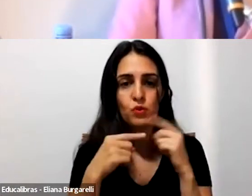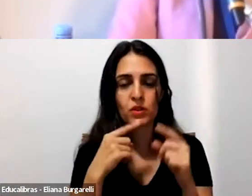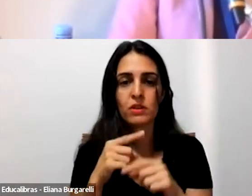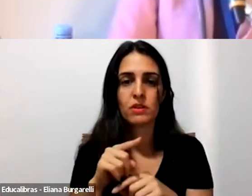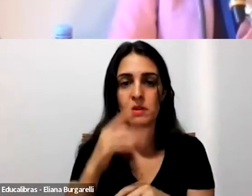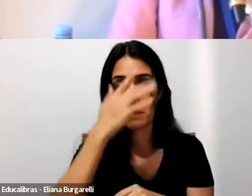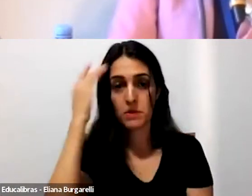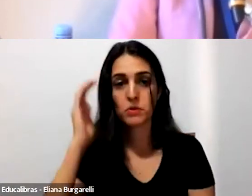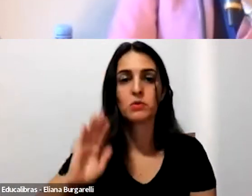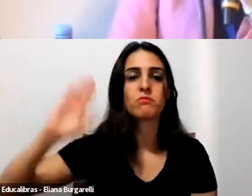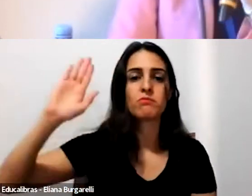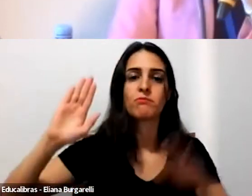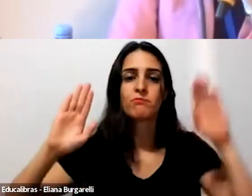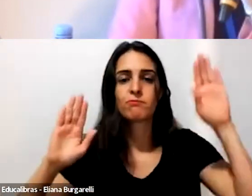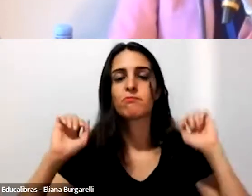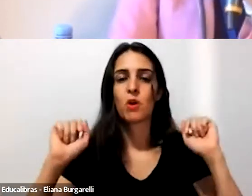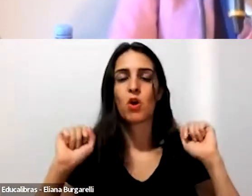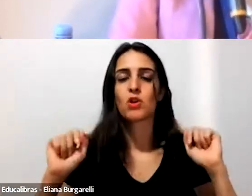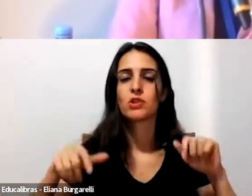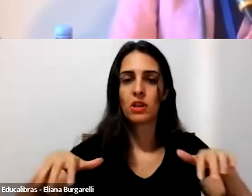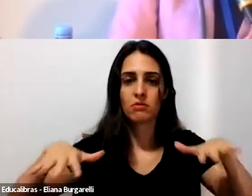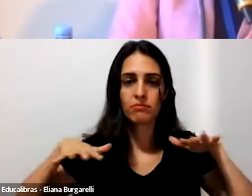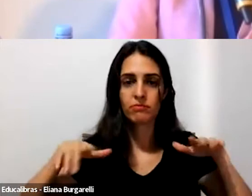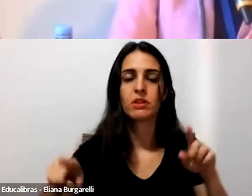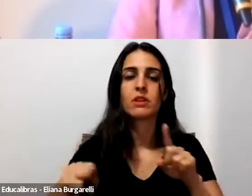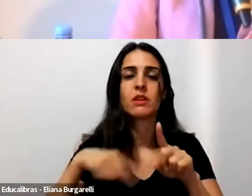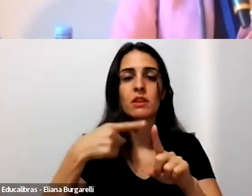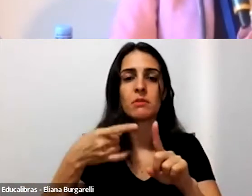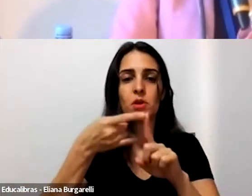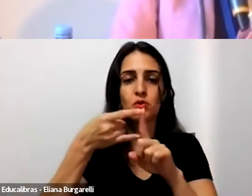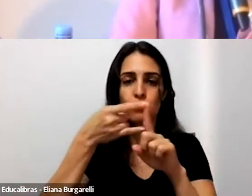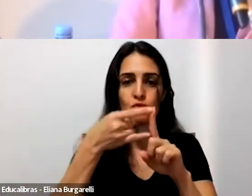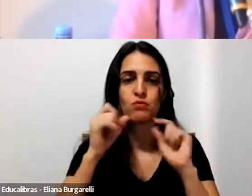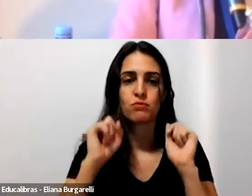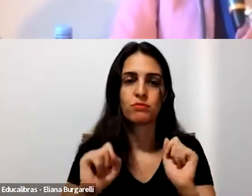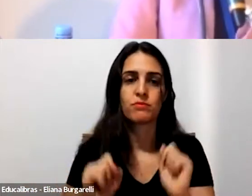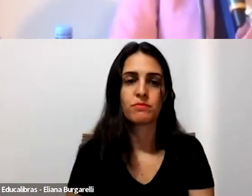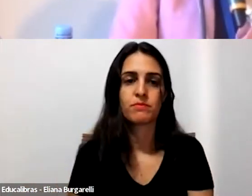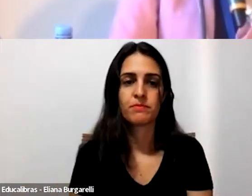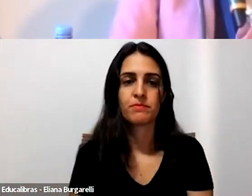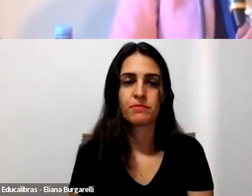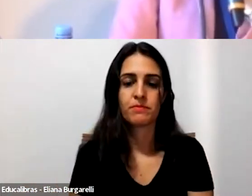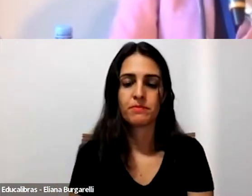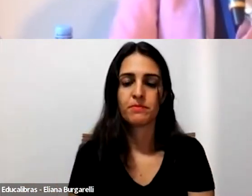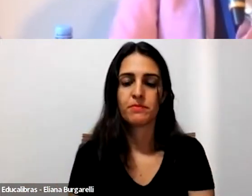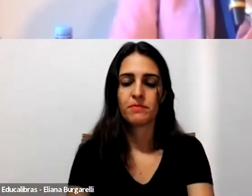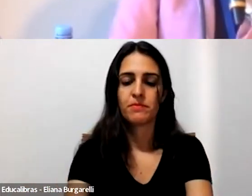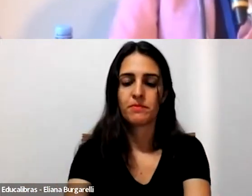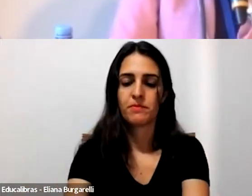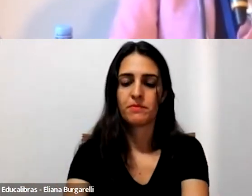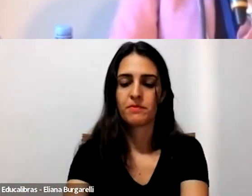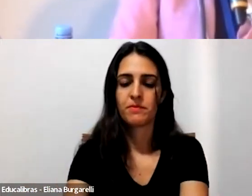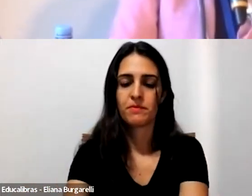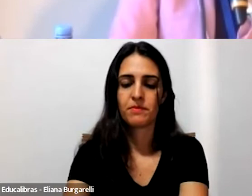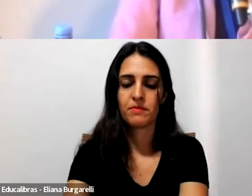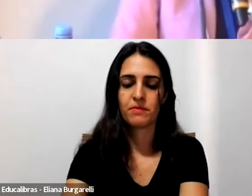Voilà. Je ne sais pas qui veut ouvrir le bal et on a tellement un beau panel. E agora vamos abrir o